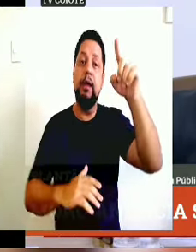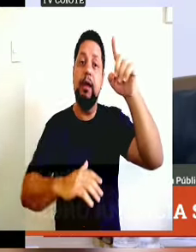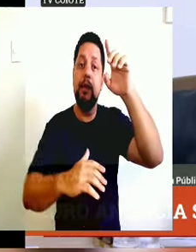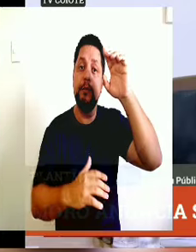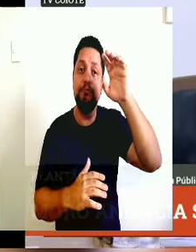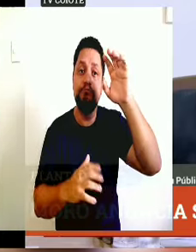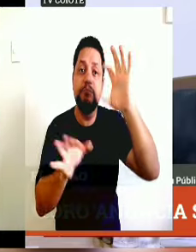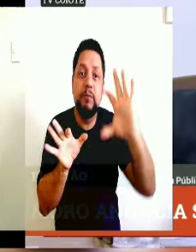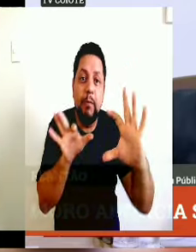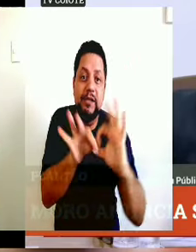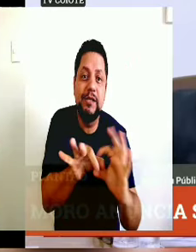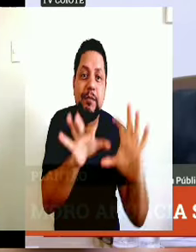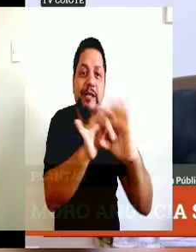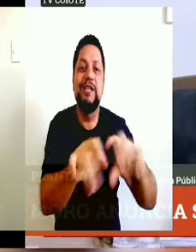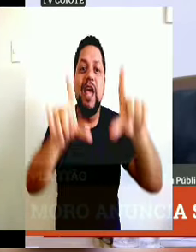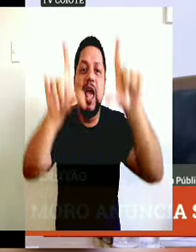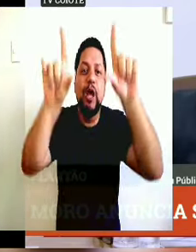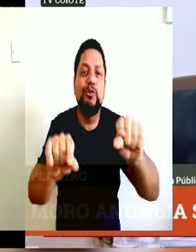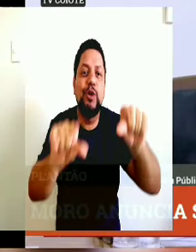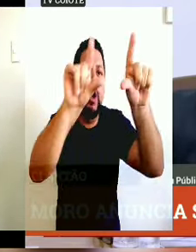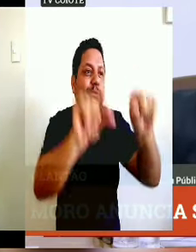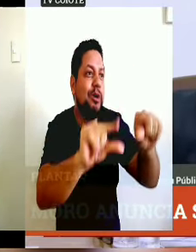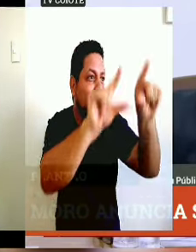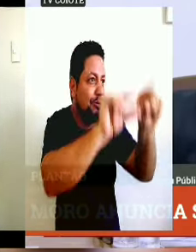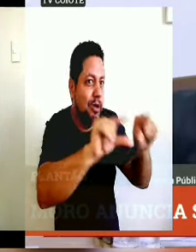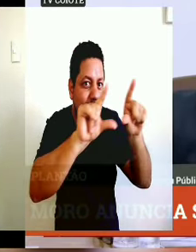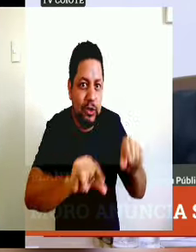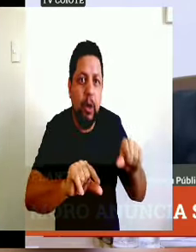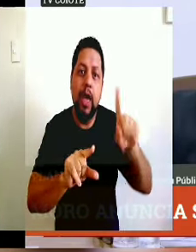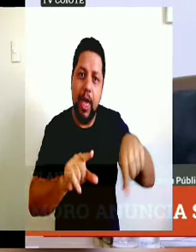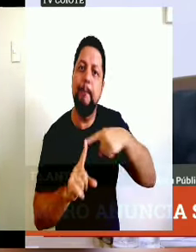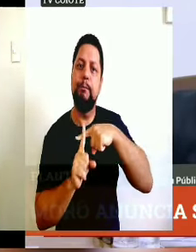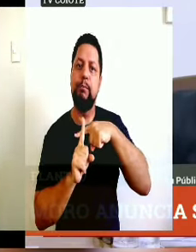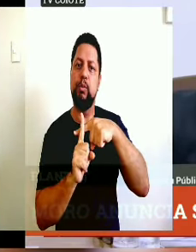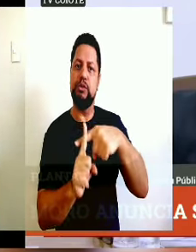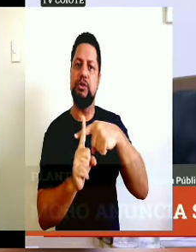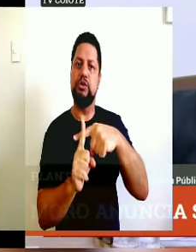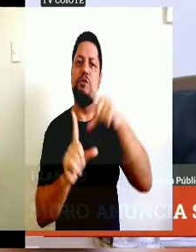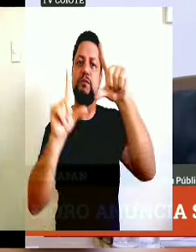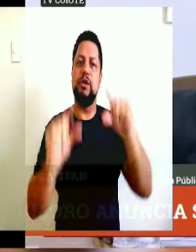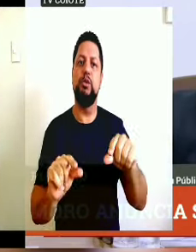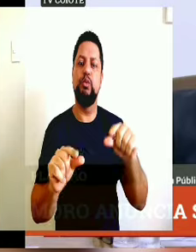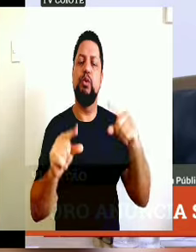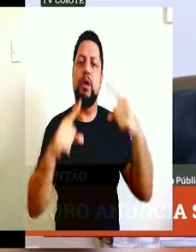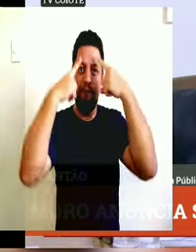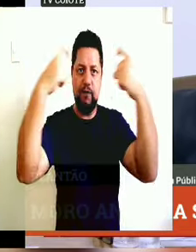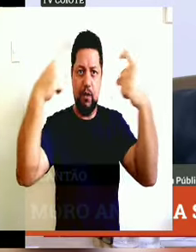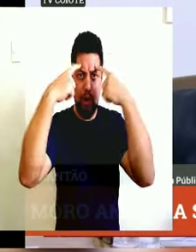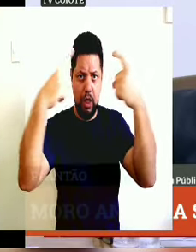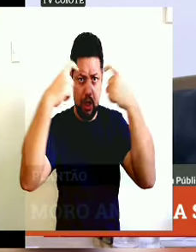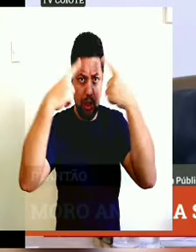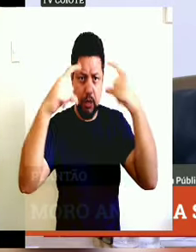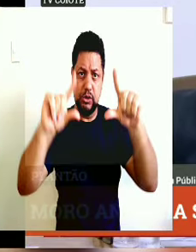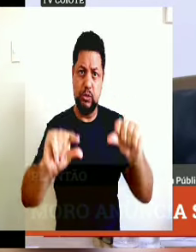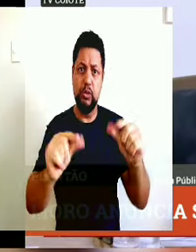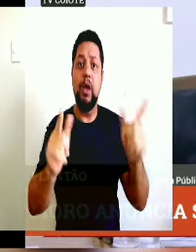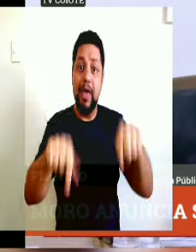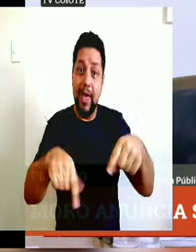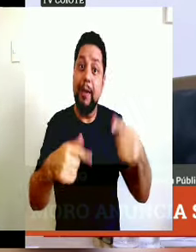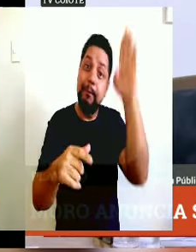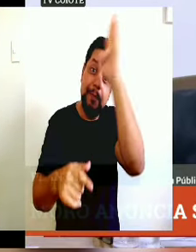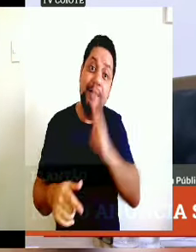ano nós tivemos resultados assim tão positivos para a queda de violência, que era uma grande aspiração da